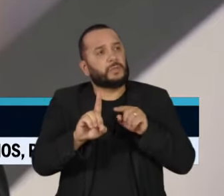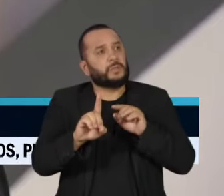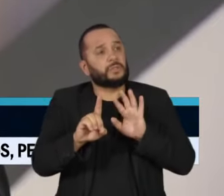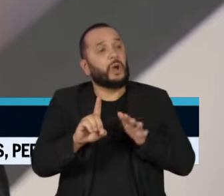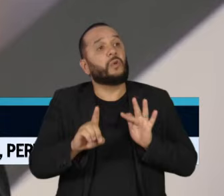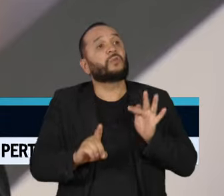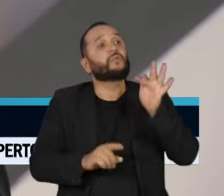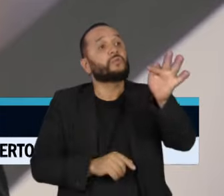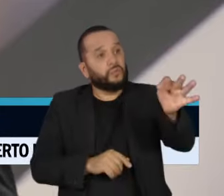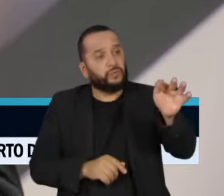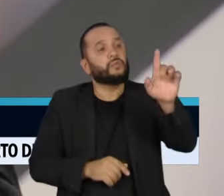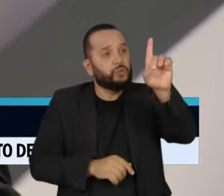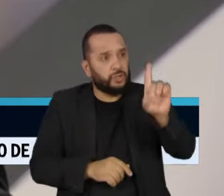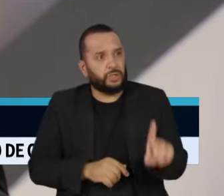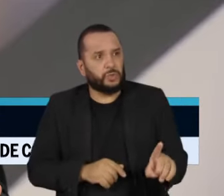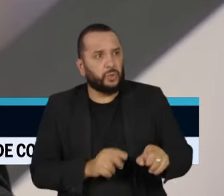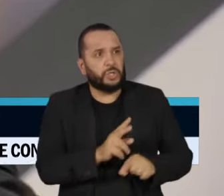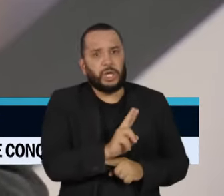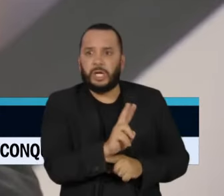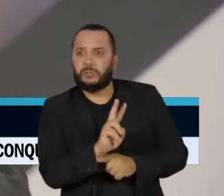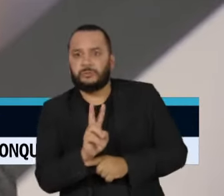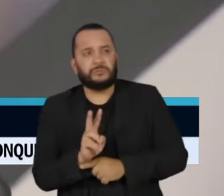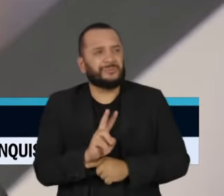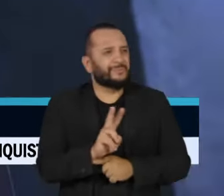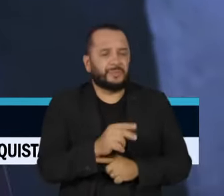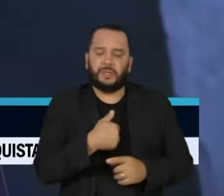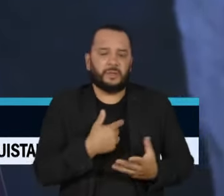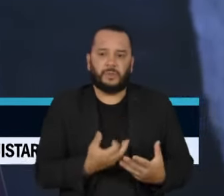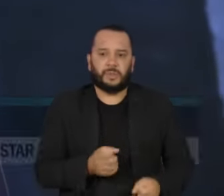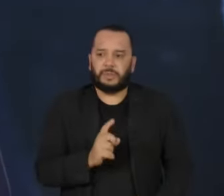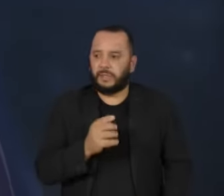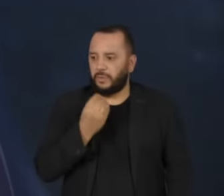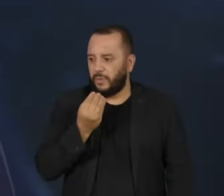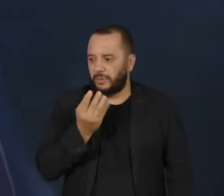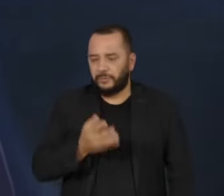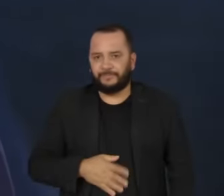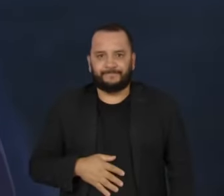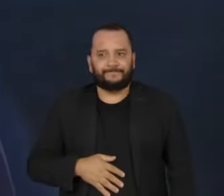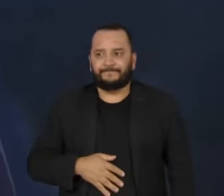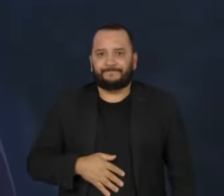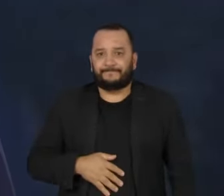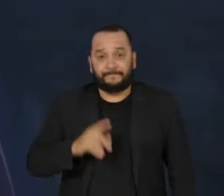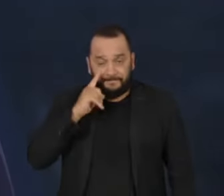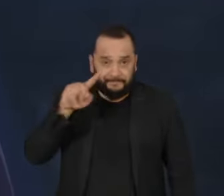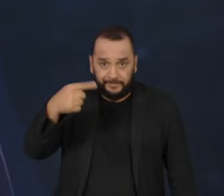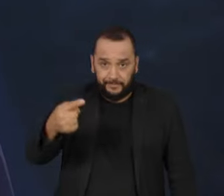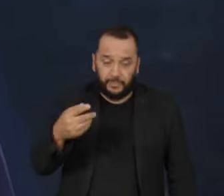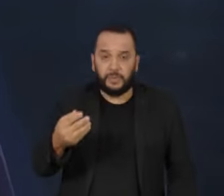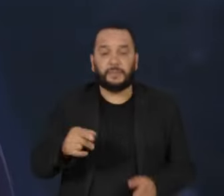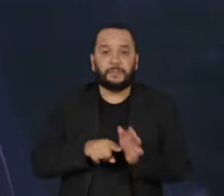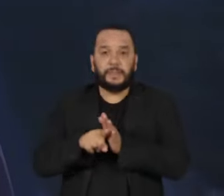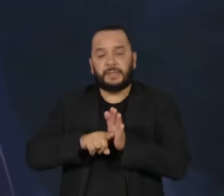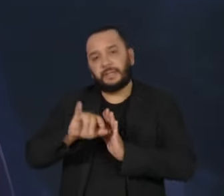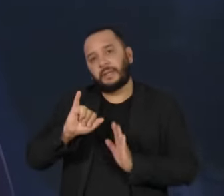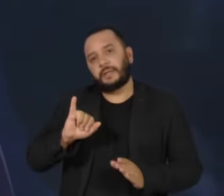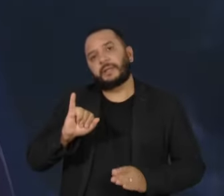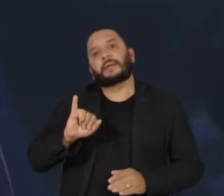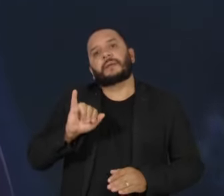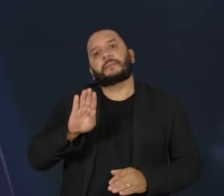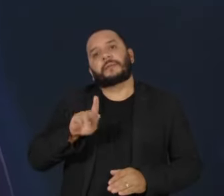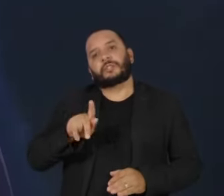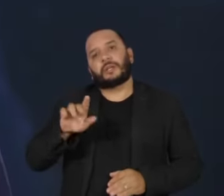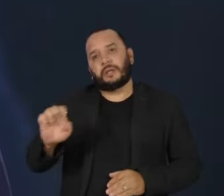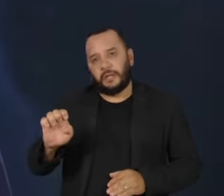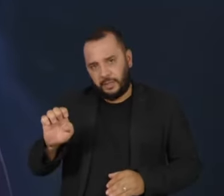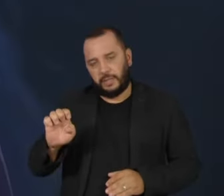tudo isso. É incompreensível esse quadro. E veja a seguir, prévia do censo do IBGE entregue ao